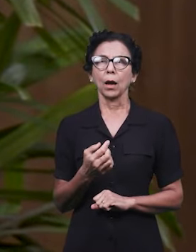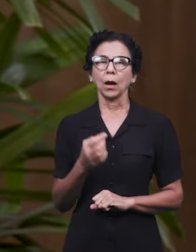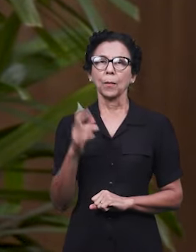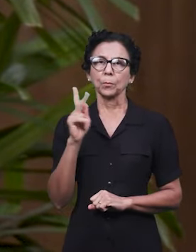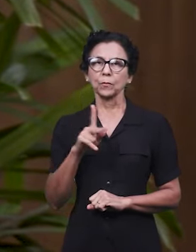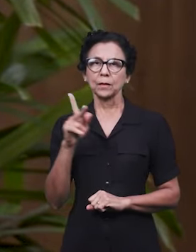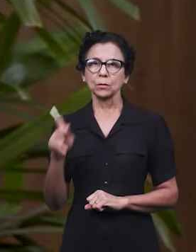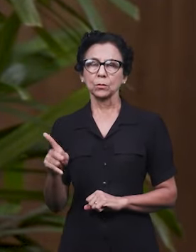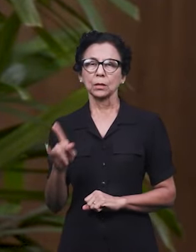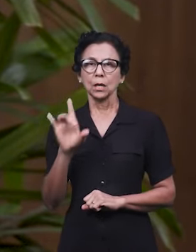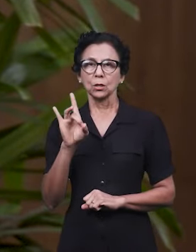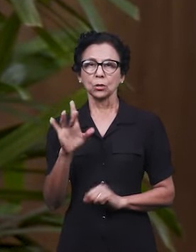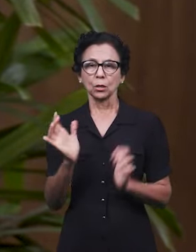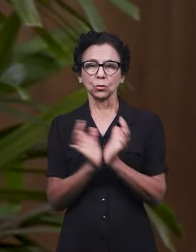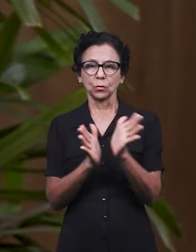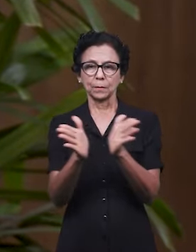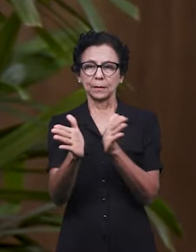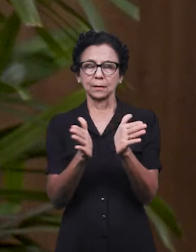equipe,